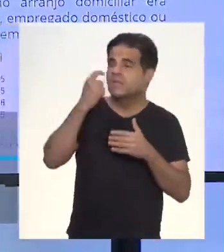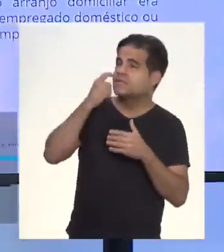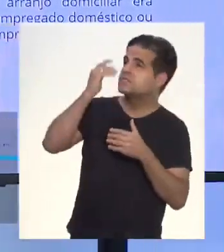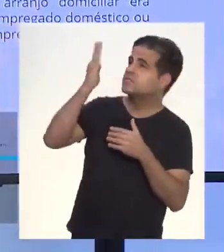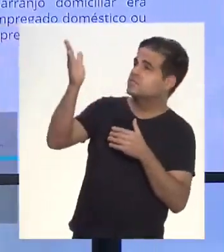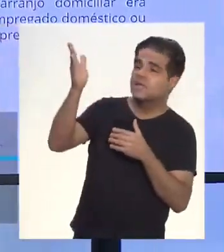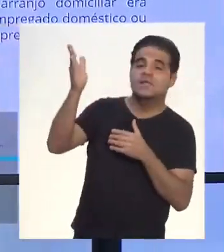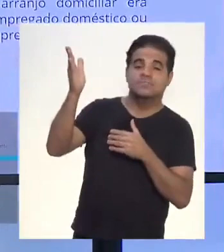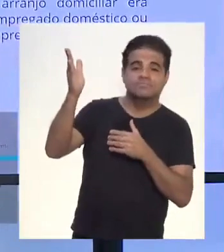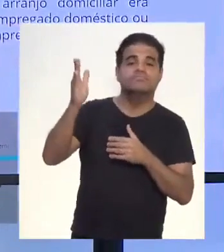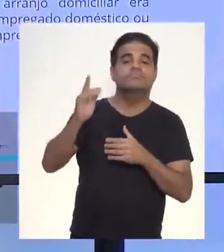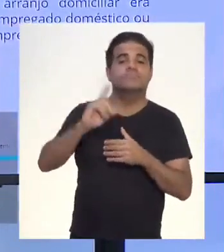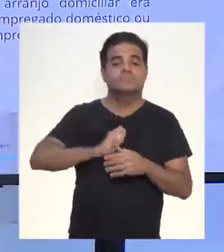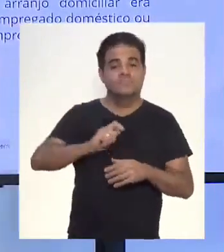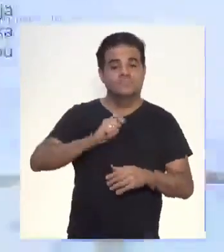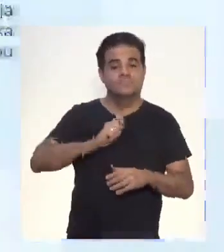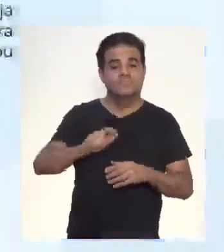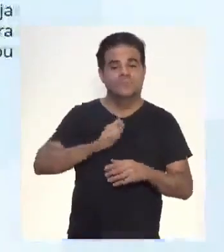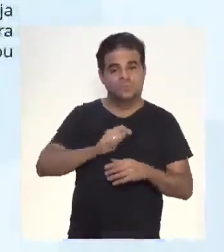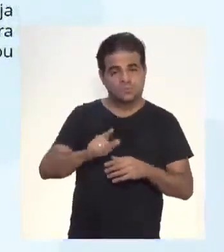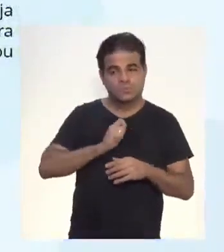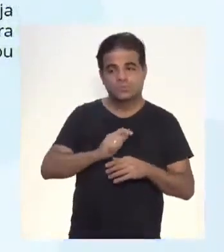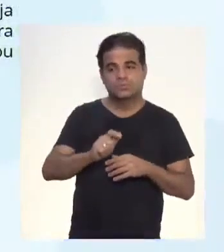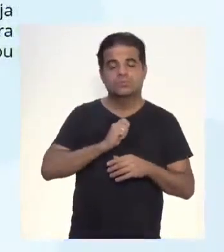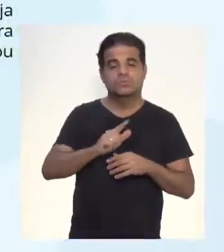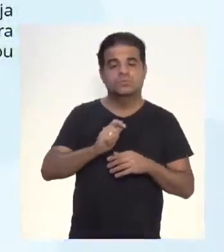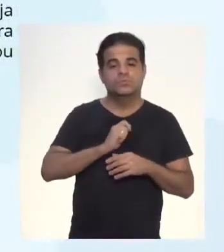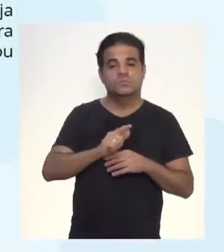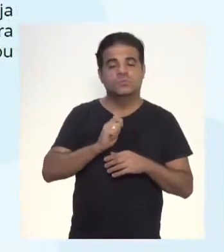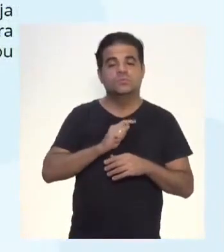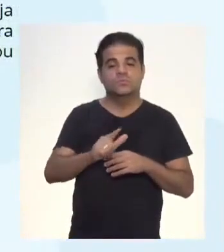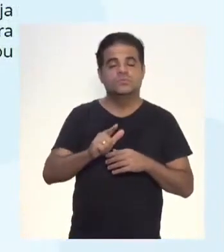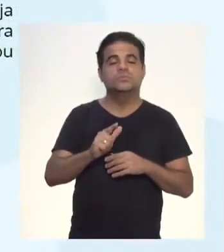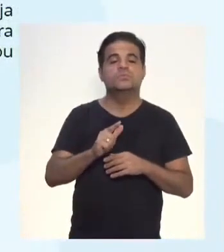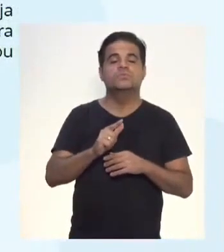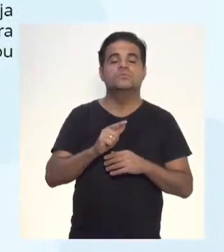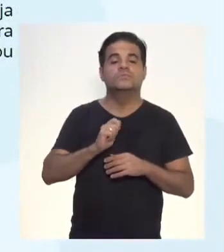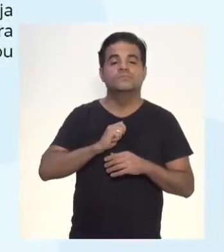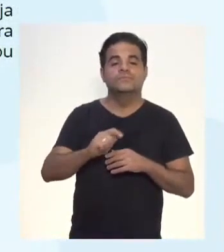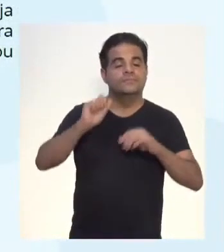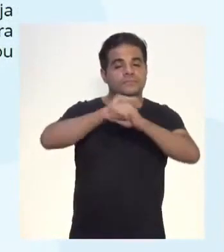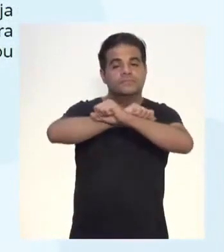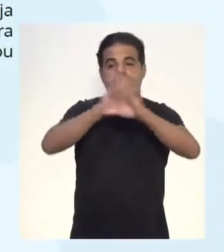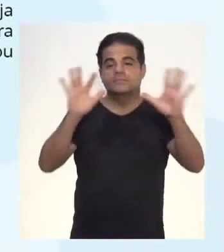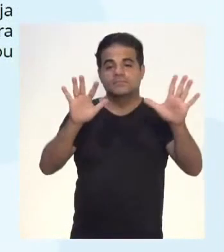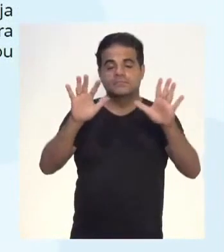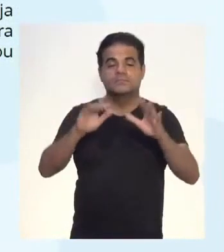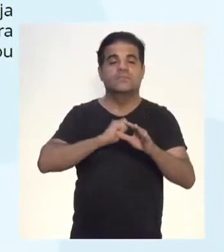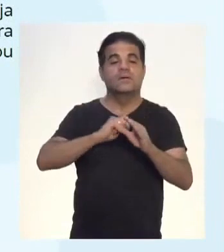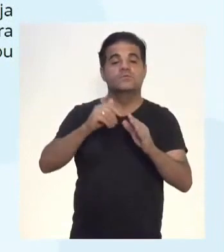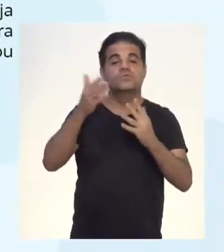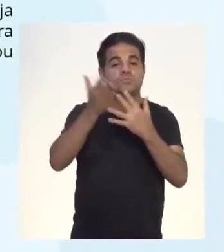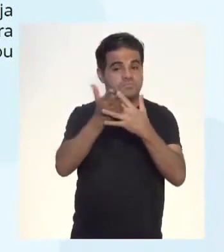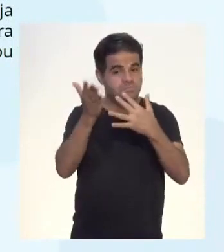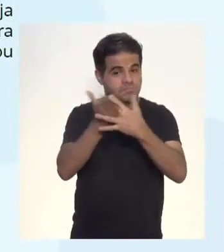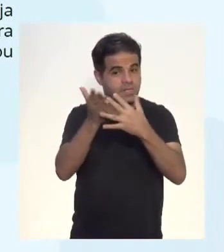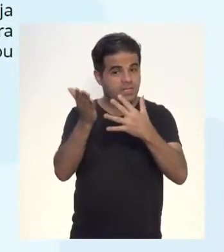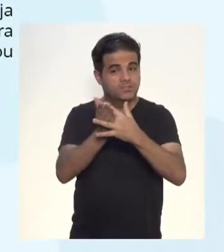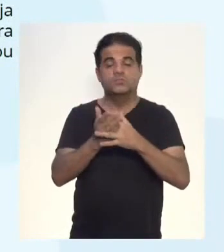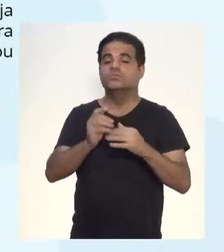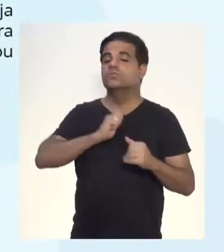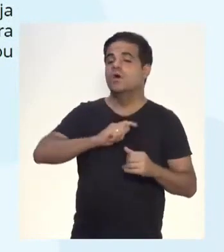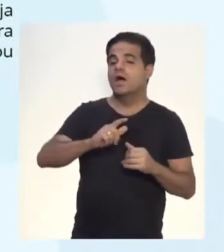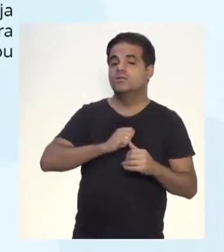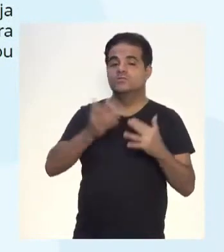aqui o azul meio termo, serve? Azul meio termo? É azul claro, azul escuro, azul médio. Tá? Então, no